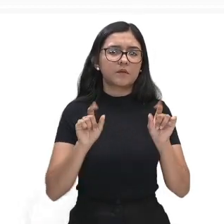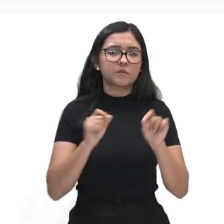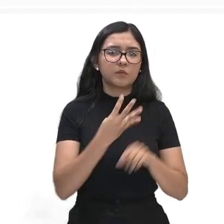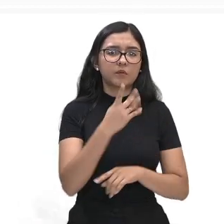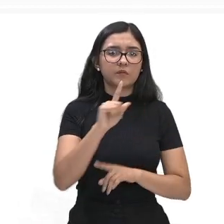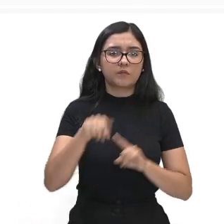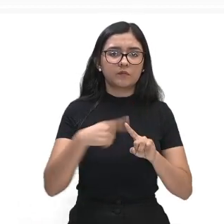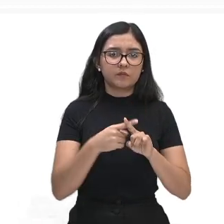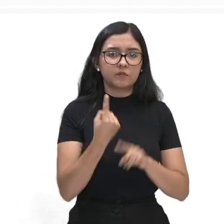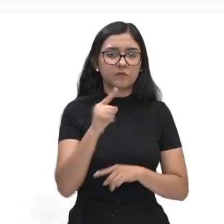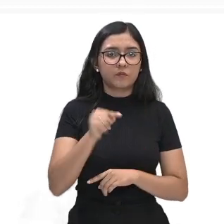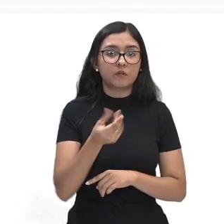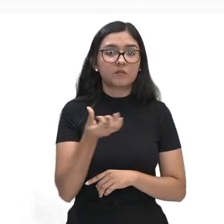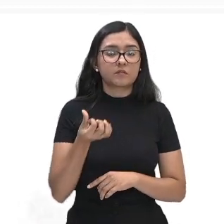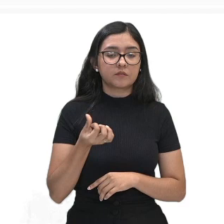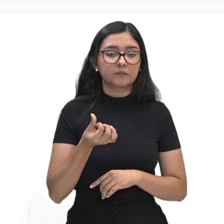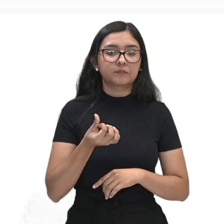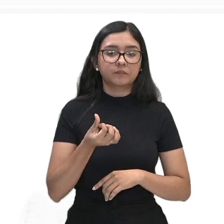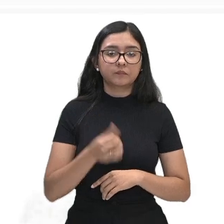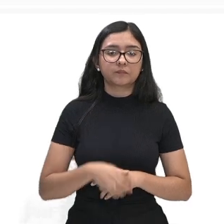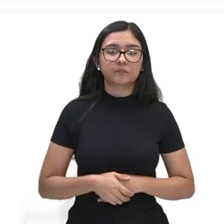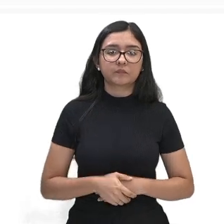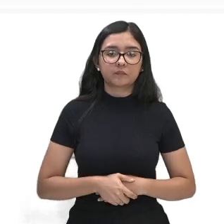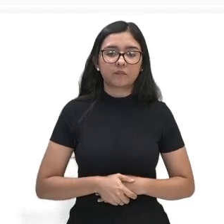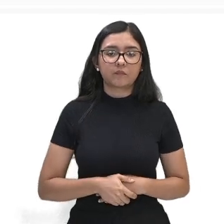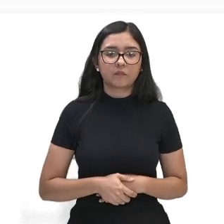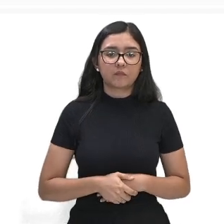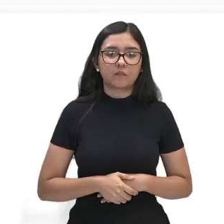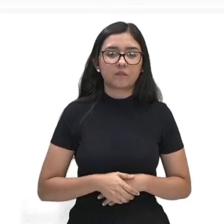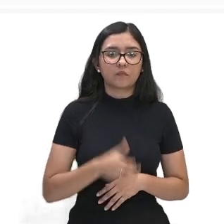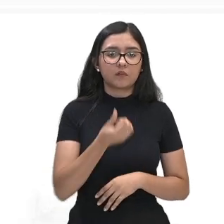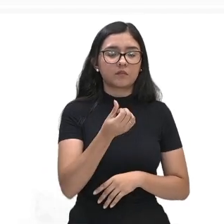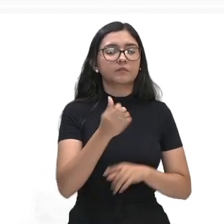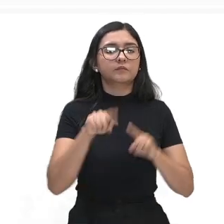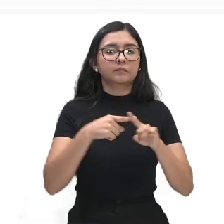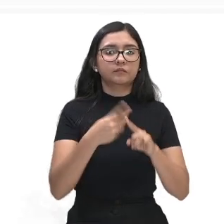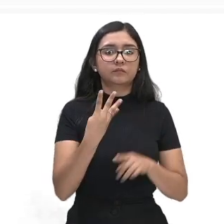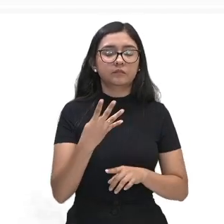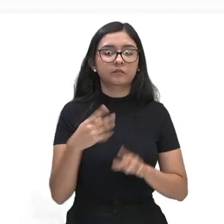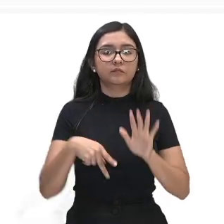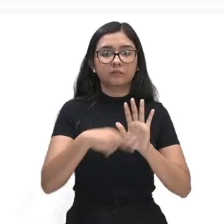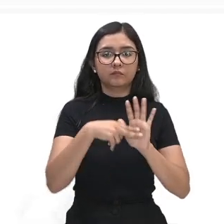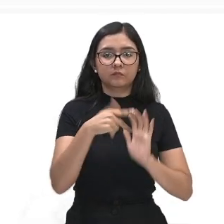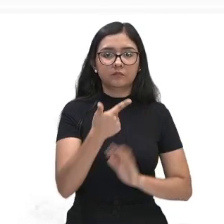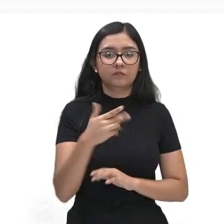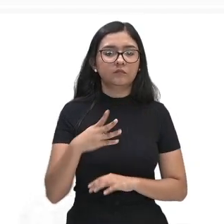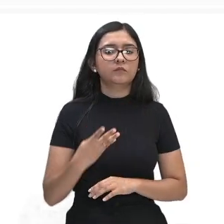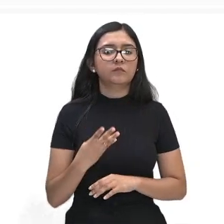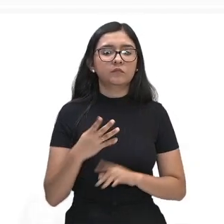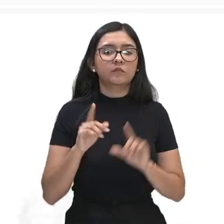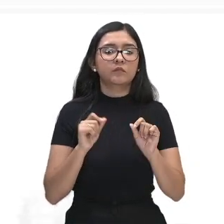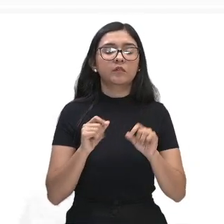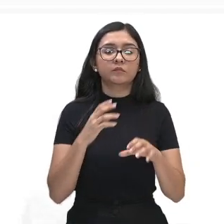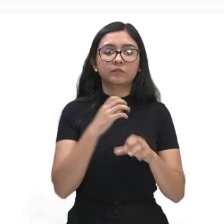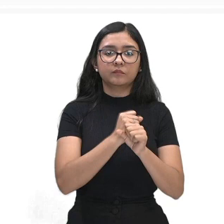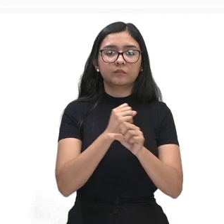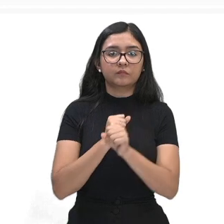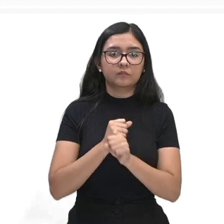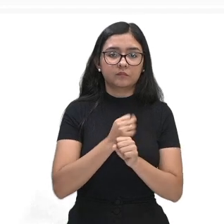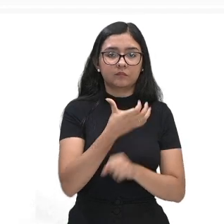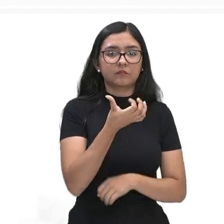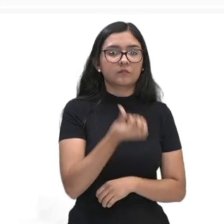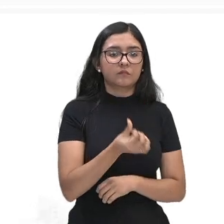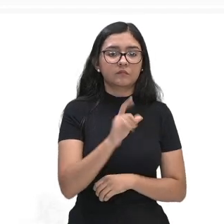vezes 1,6, 6 vezes 4 é 24, vai 2, vai dar